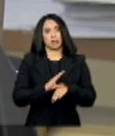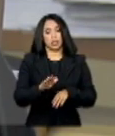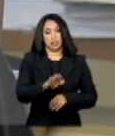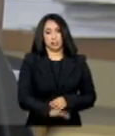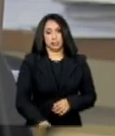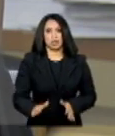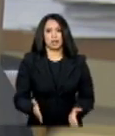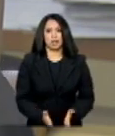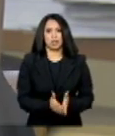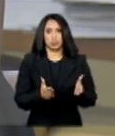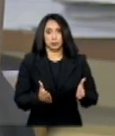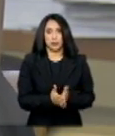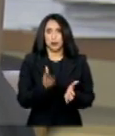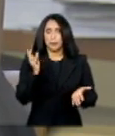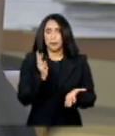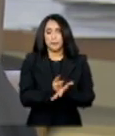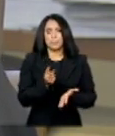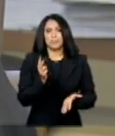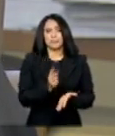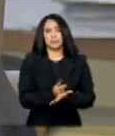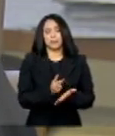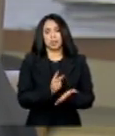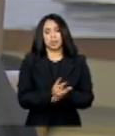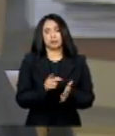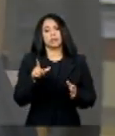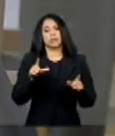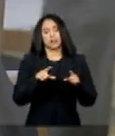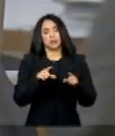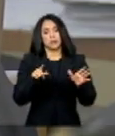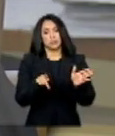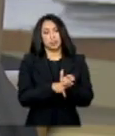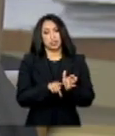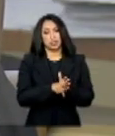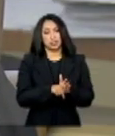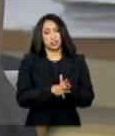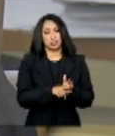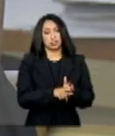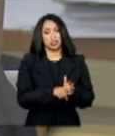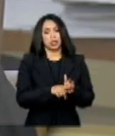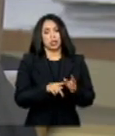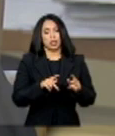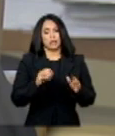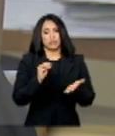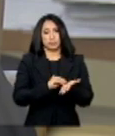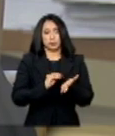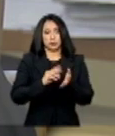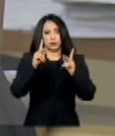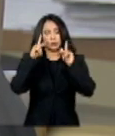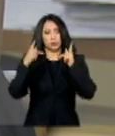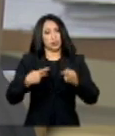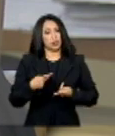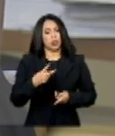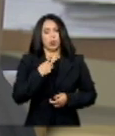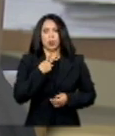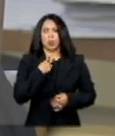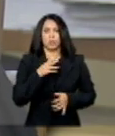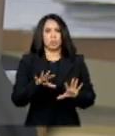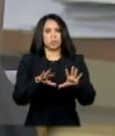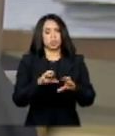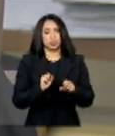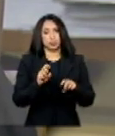que integrantes deste quadro dantesco eles mano não mais poderão ser recolhidos pois adquiriram o direito